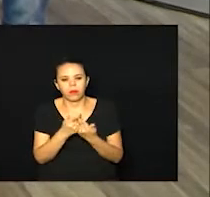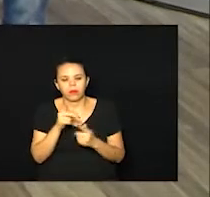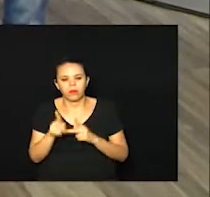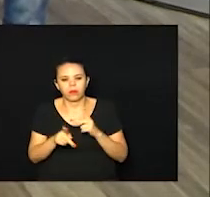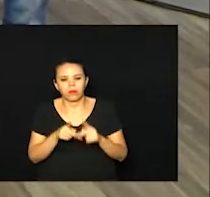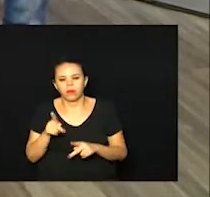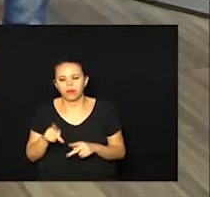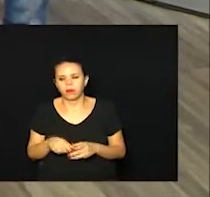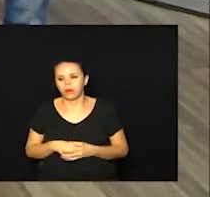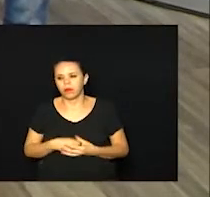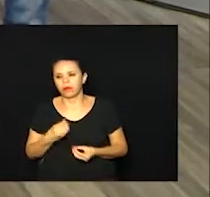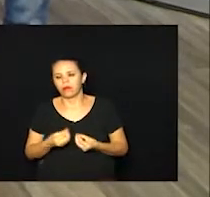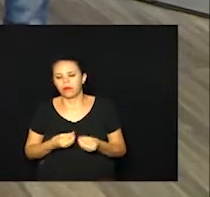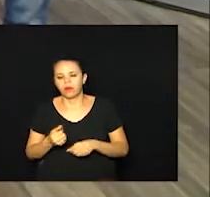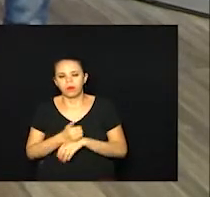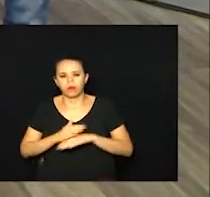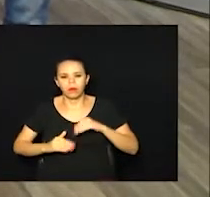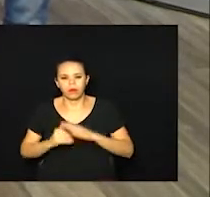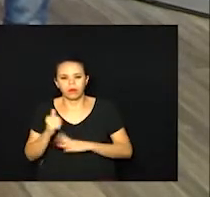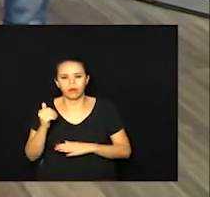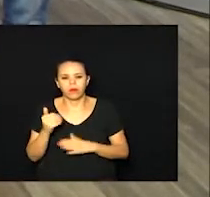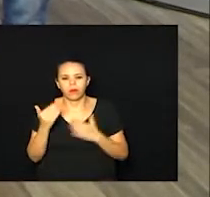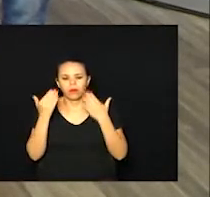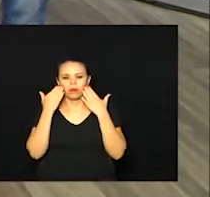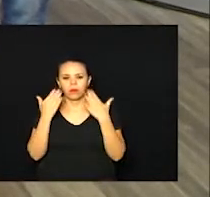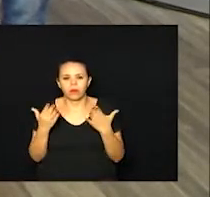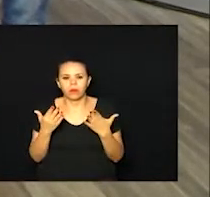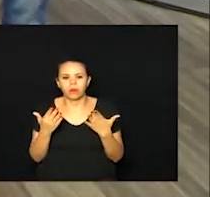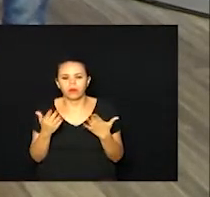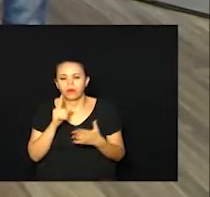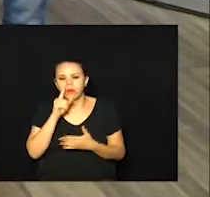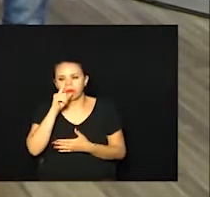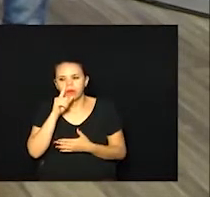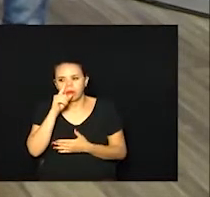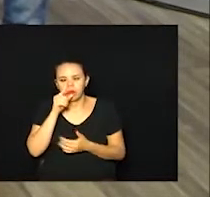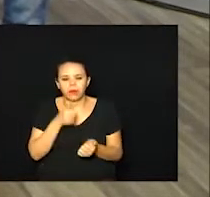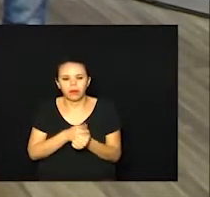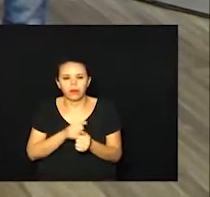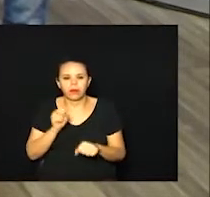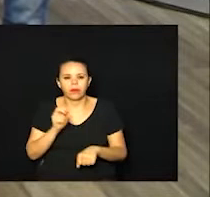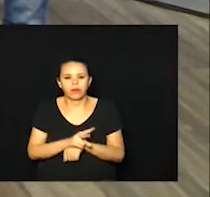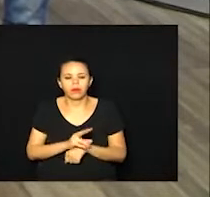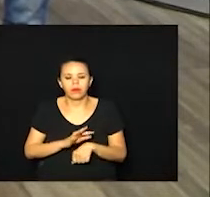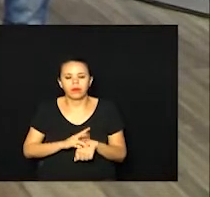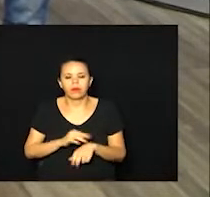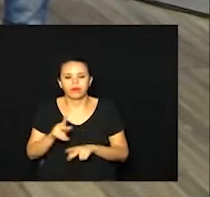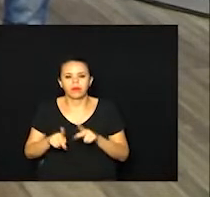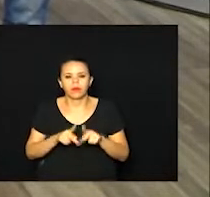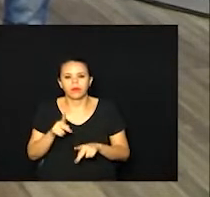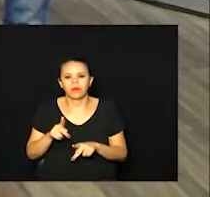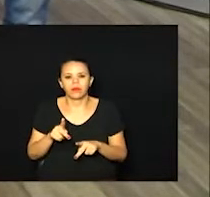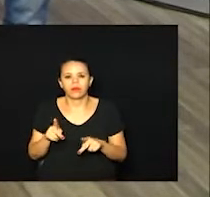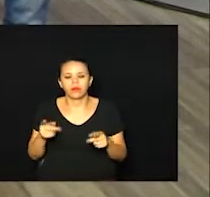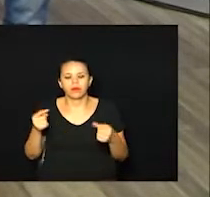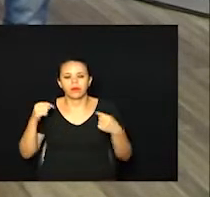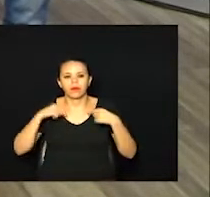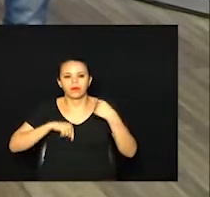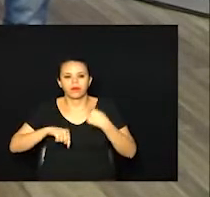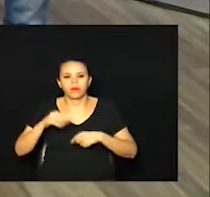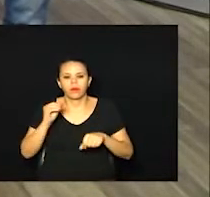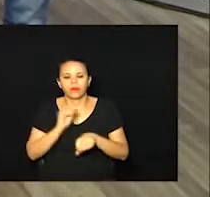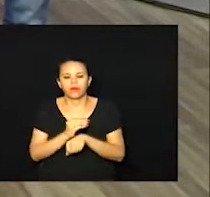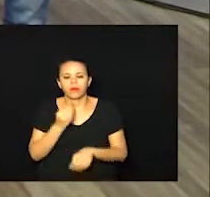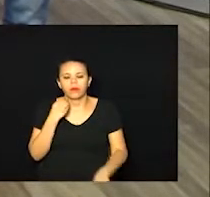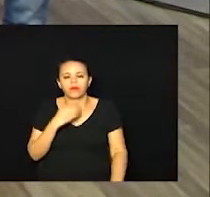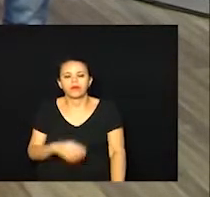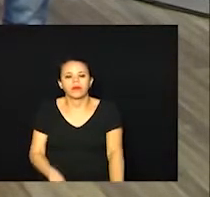da população, como os profissionais que se expõem ao vírus, as pessoas com doenças crônicas ou também com baixa imunidade. Eu queria que o